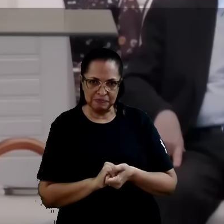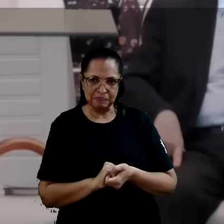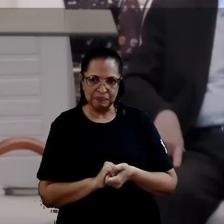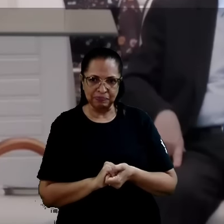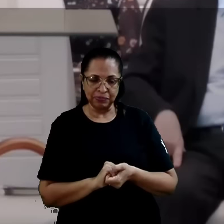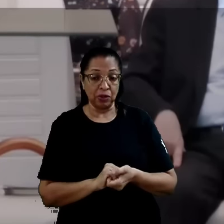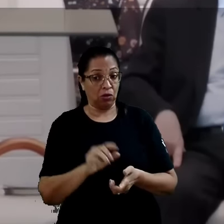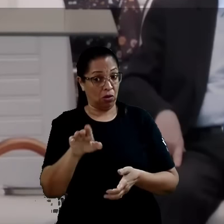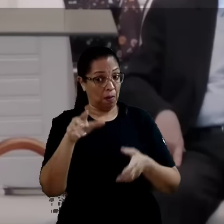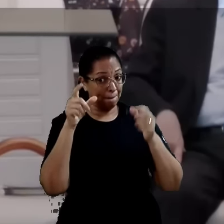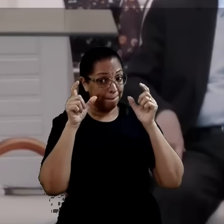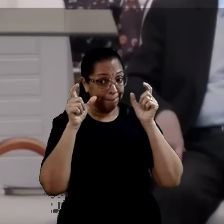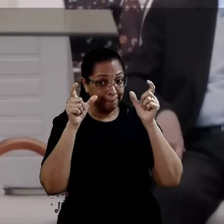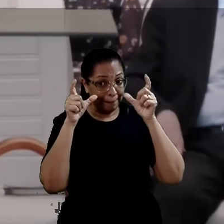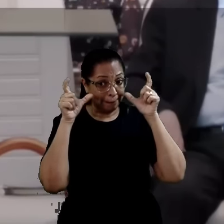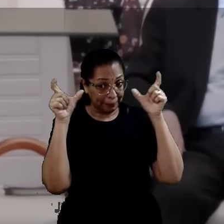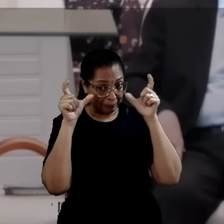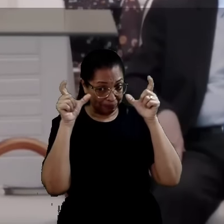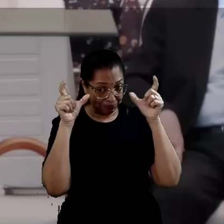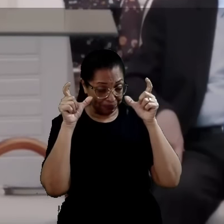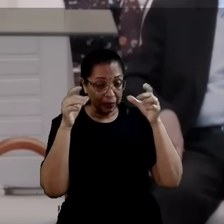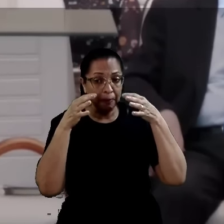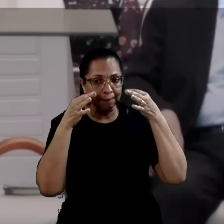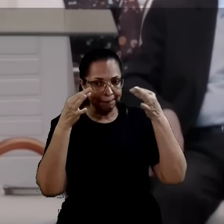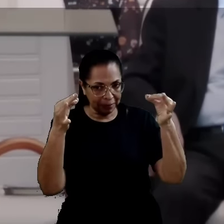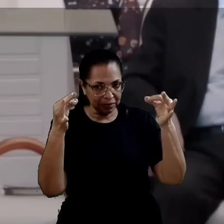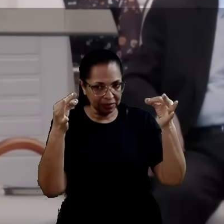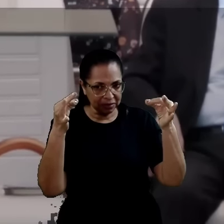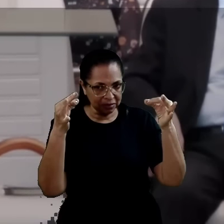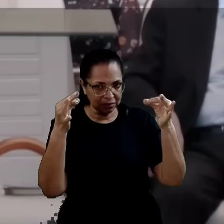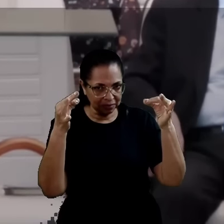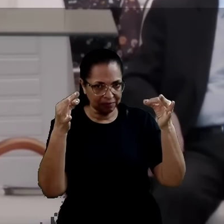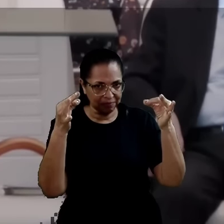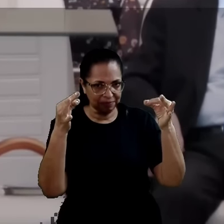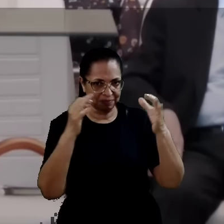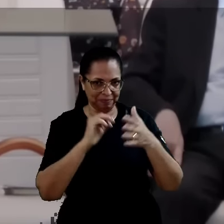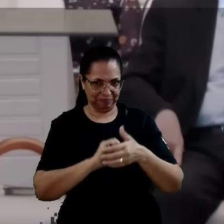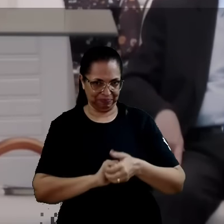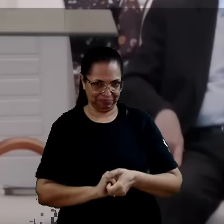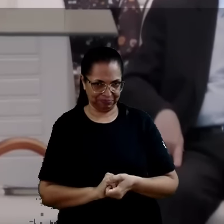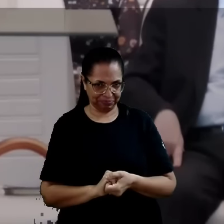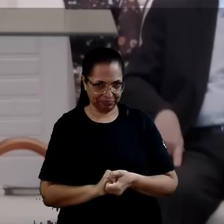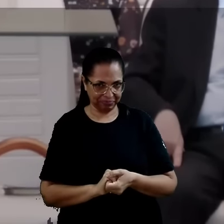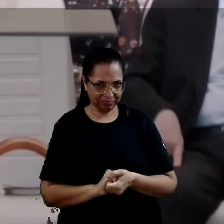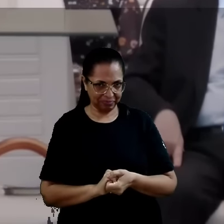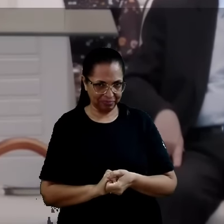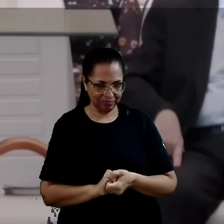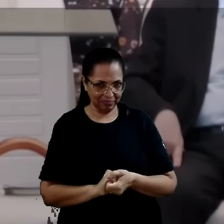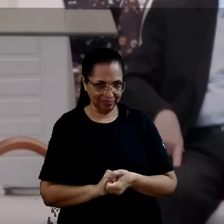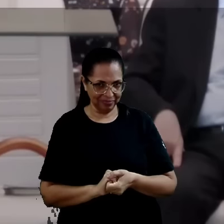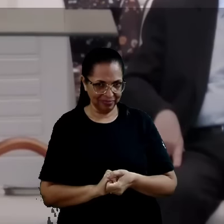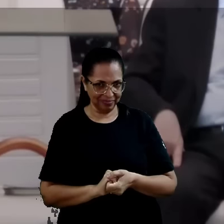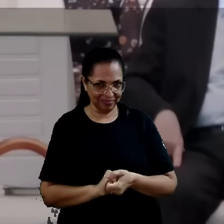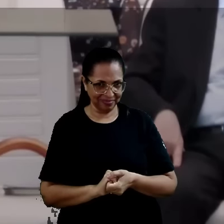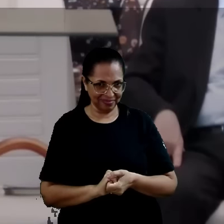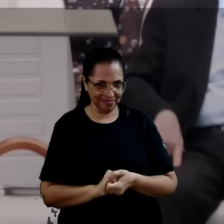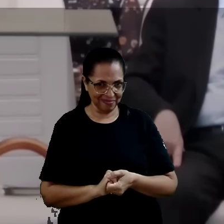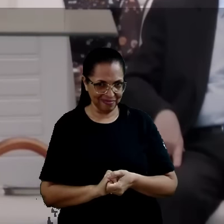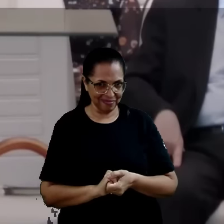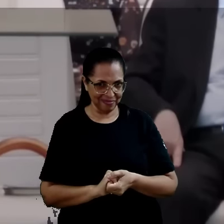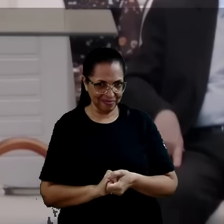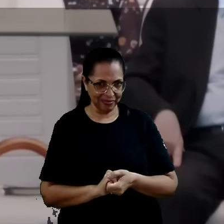hoje eu já estou tendo visões eu gosto disso Quem me conhece sabe que eu não sou pregador eu sou profeta ele já está